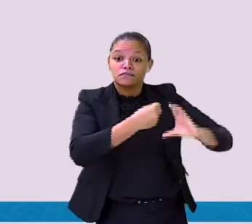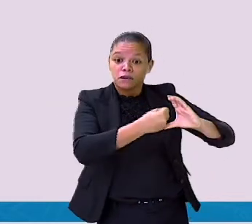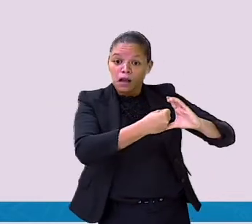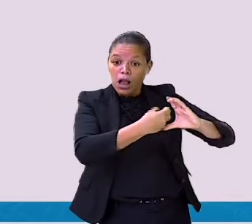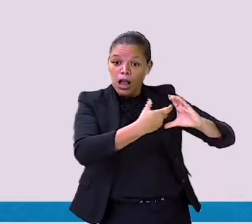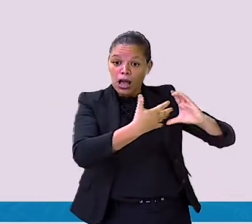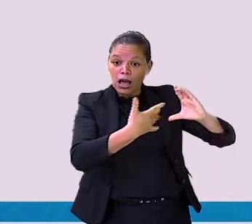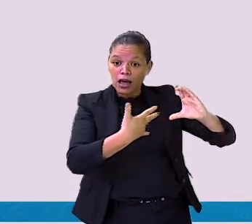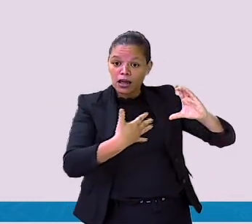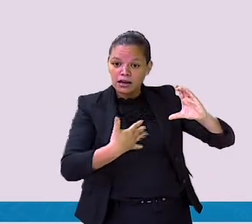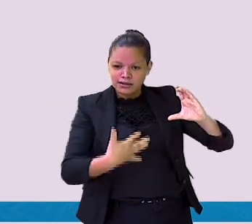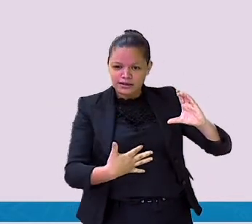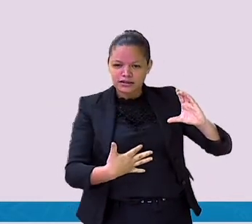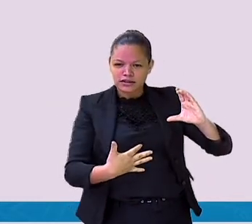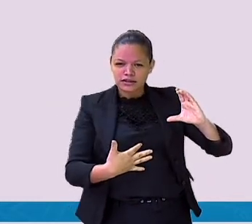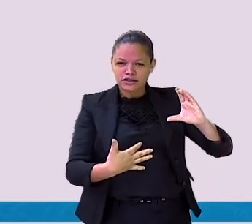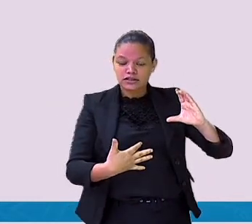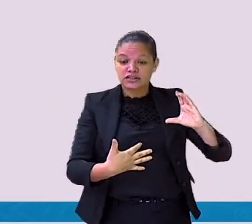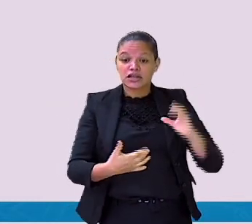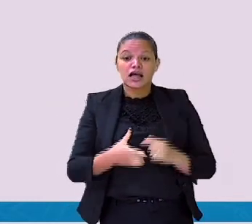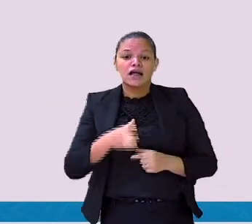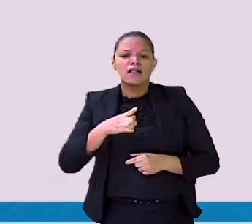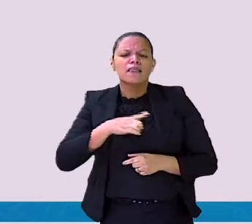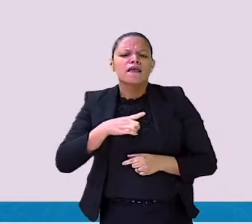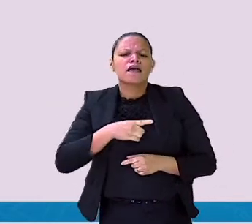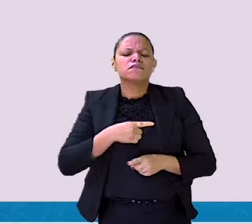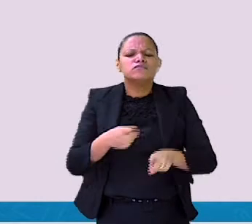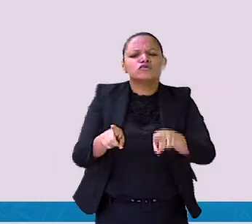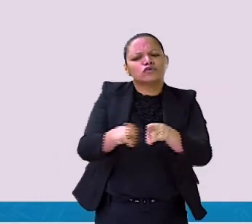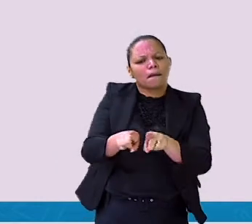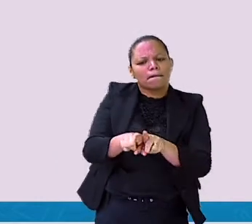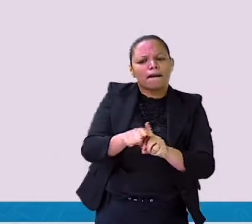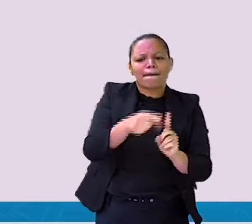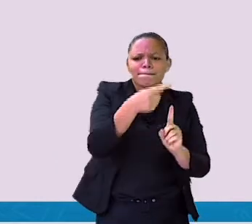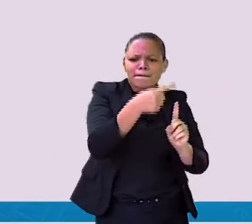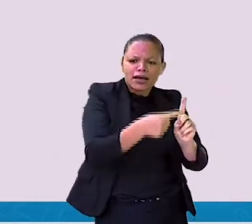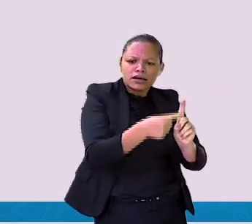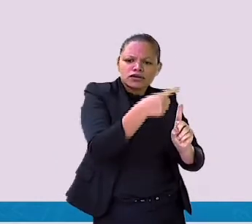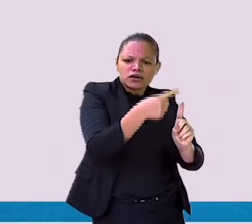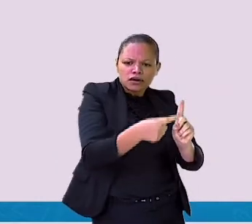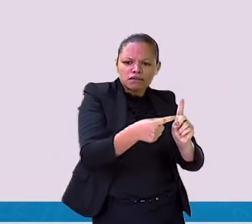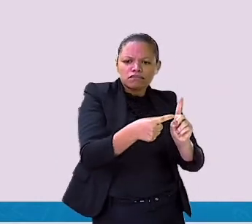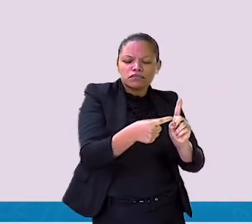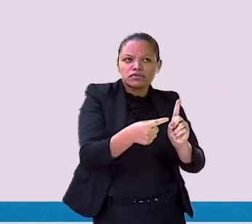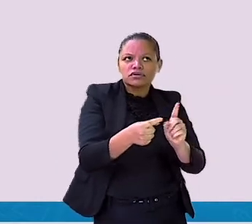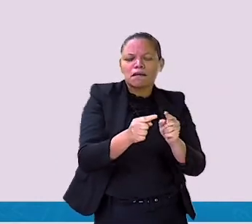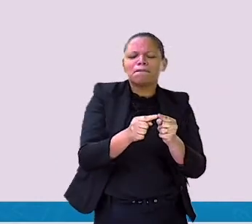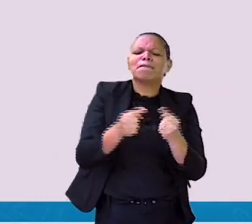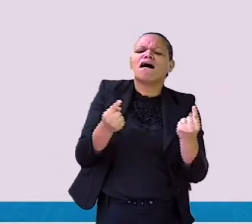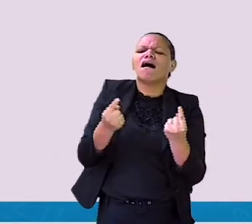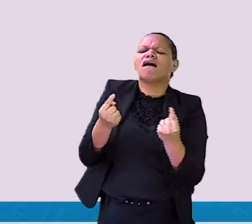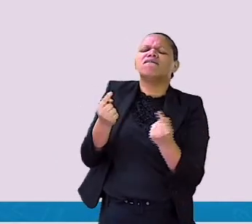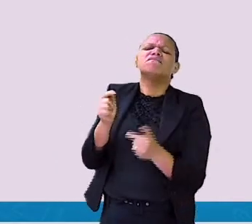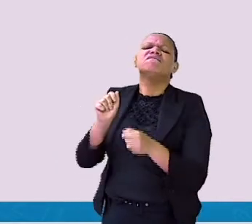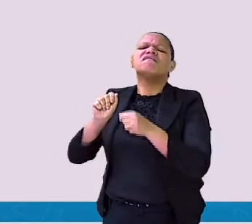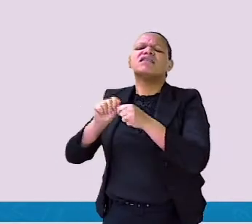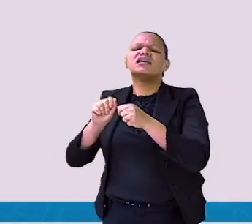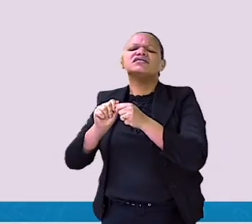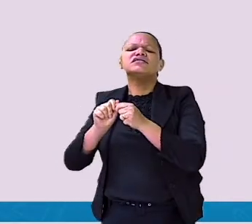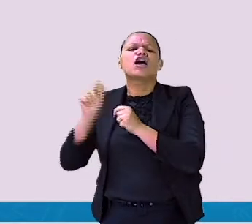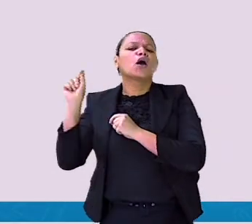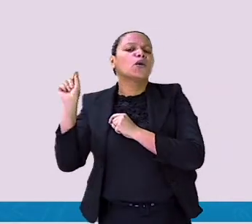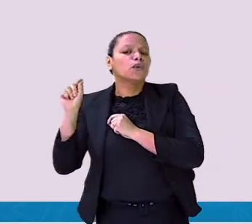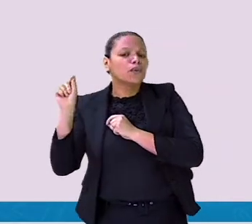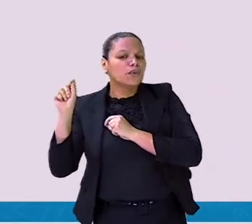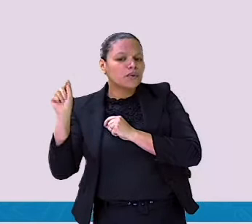adjetivos. E nós temos os nossos personagens. O que nós vamos fazer, professora? Nós vamos, de acordo com